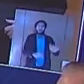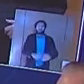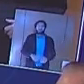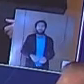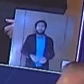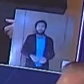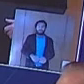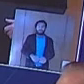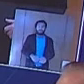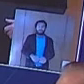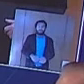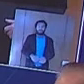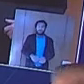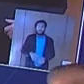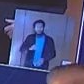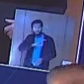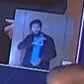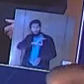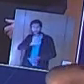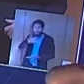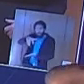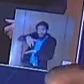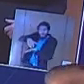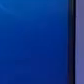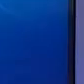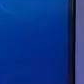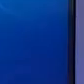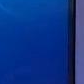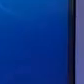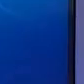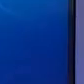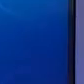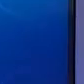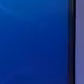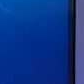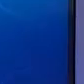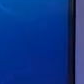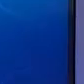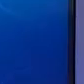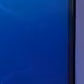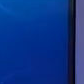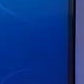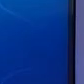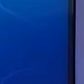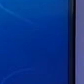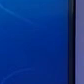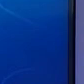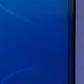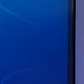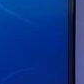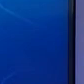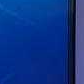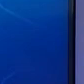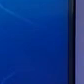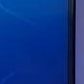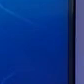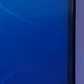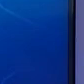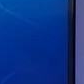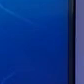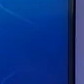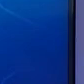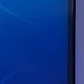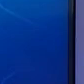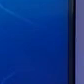da Polícia Penal Vamos Federal... Vamos trazer a Heloísa Vilela agora para a gente conversar um pouco, porque as falas foram super importantes, essas